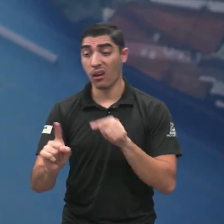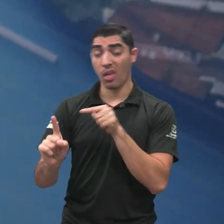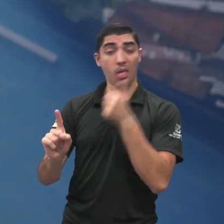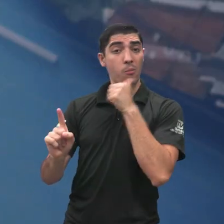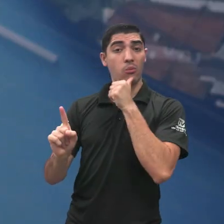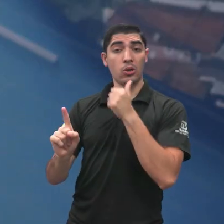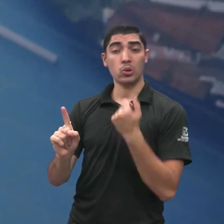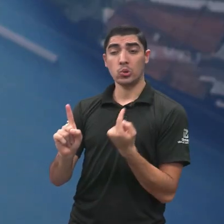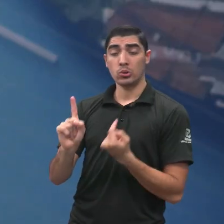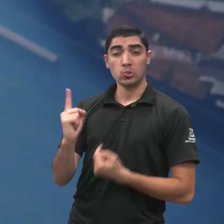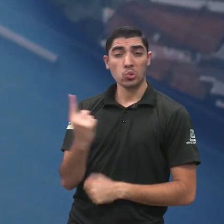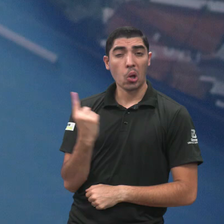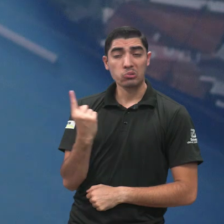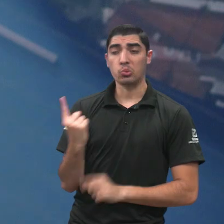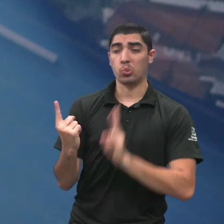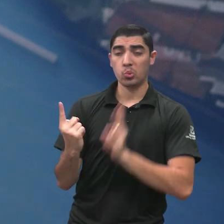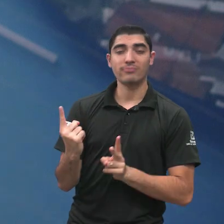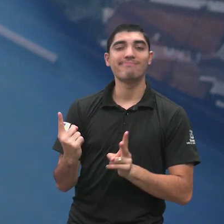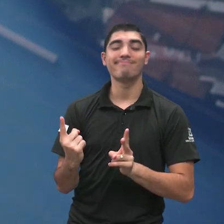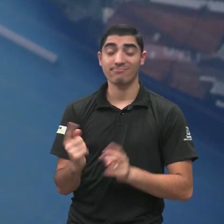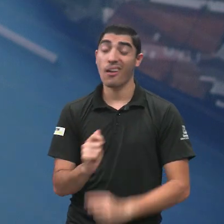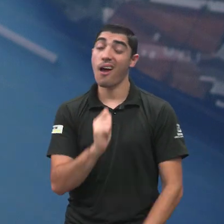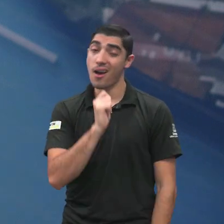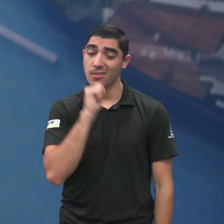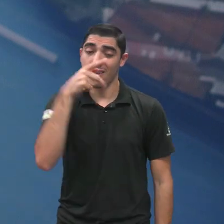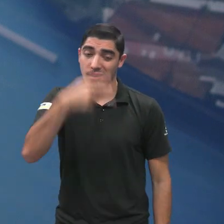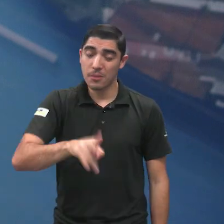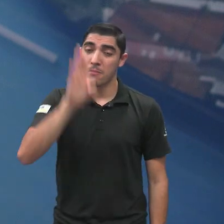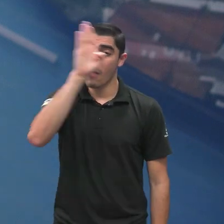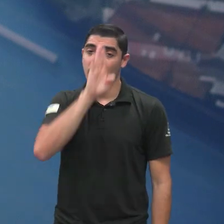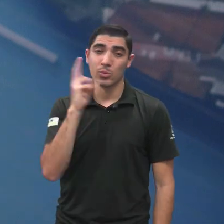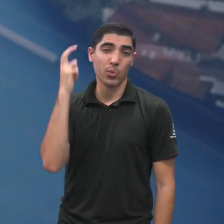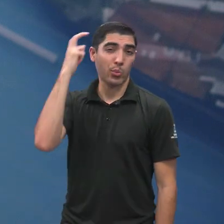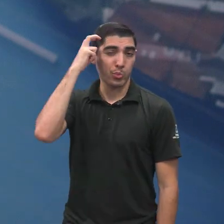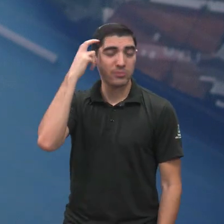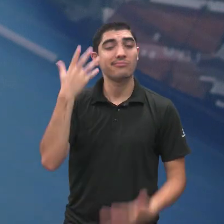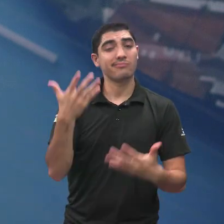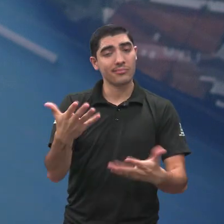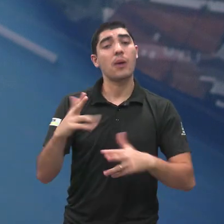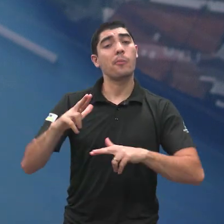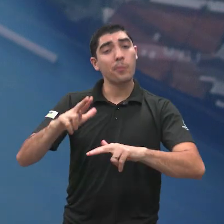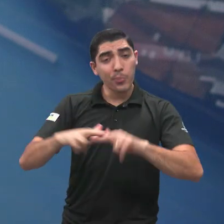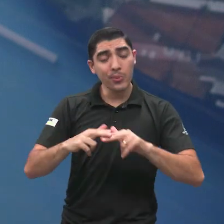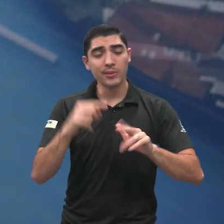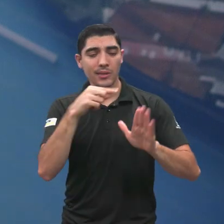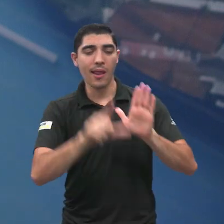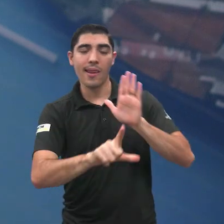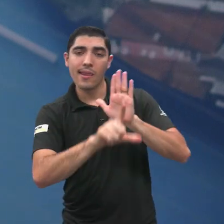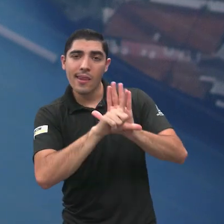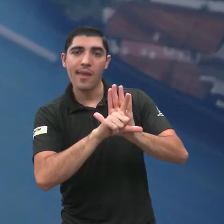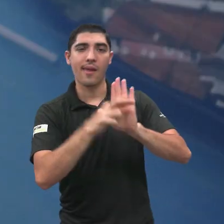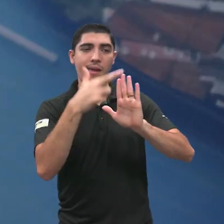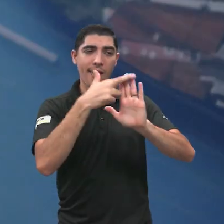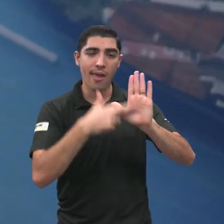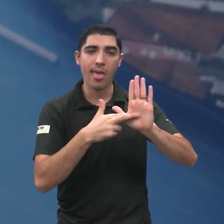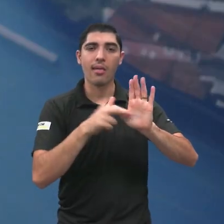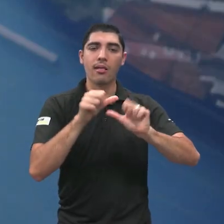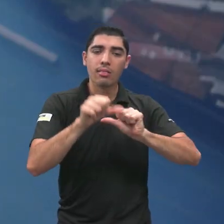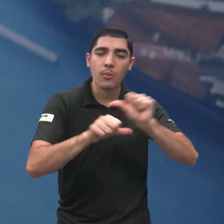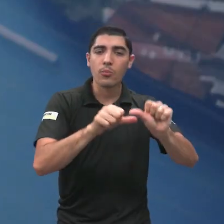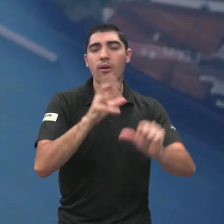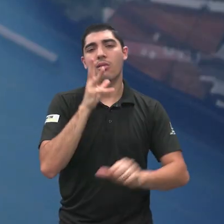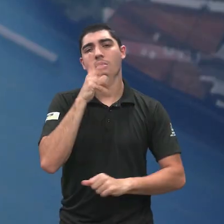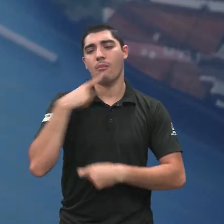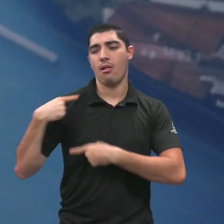Nós temos essa cultura, né? E é por isso que acaba demorando muito sobre essas questões que precisam ser feitas e que